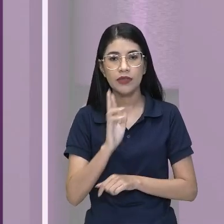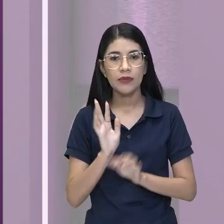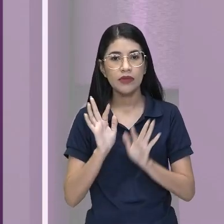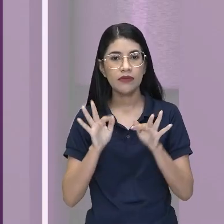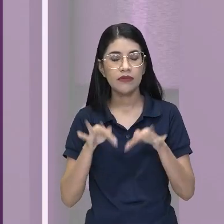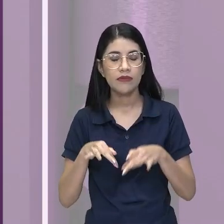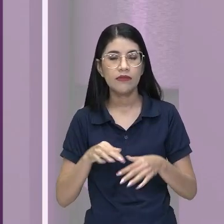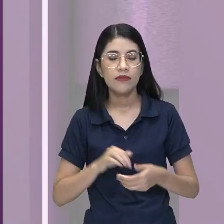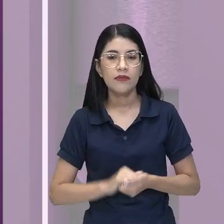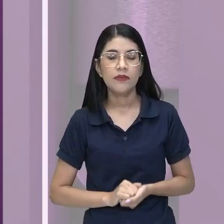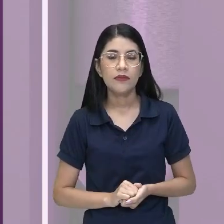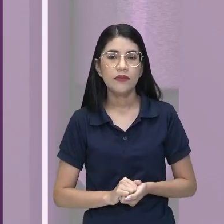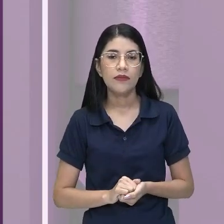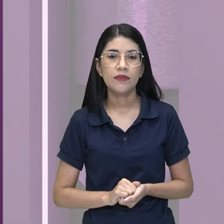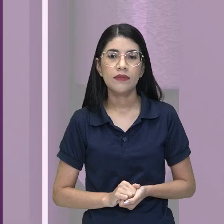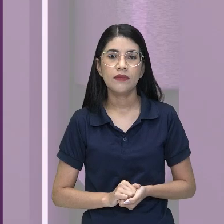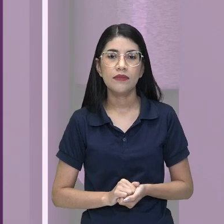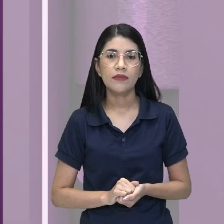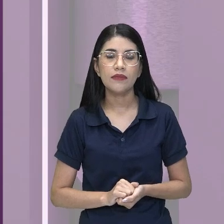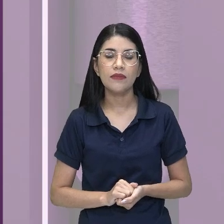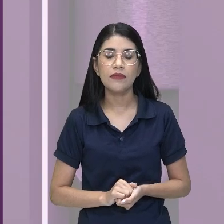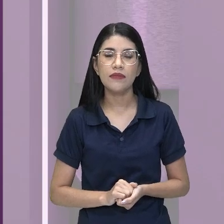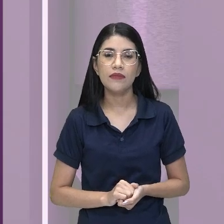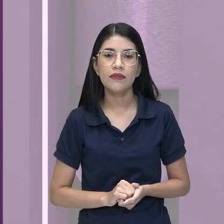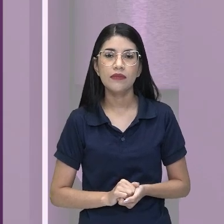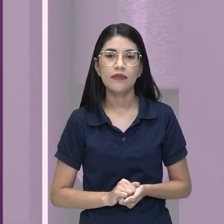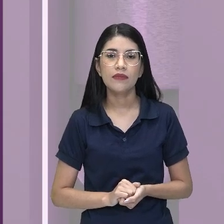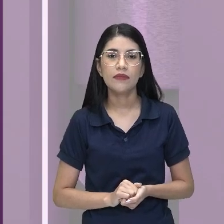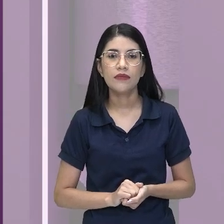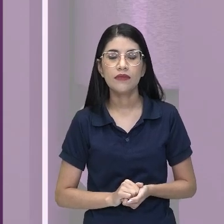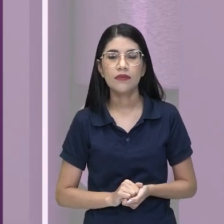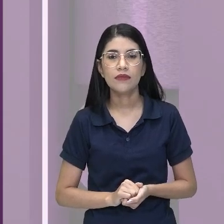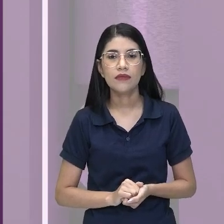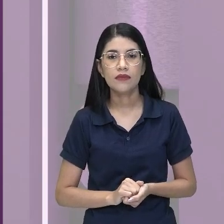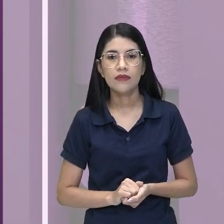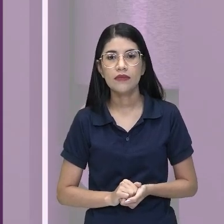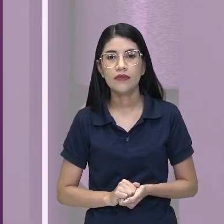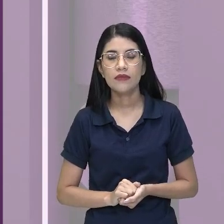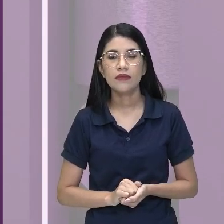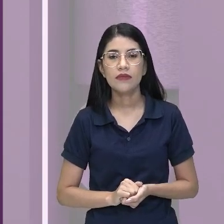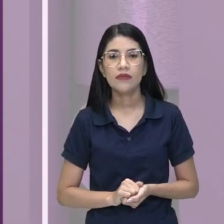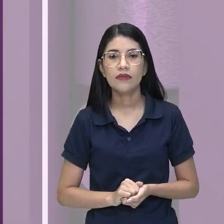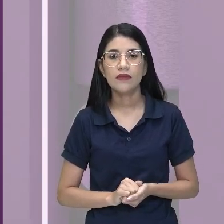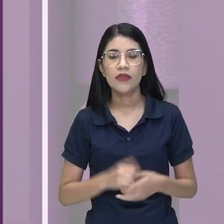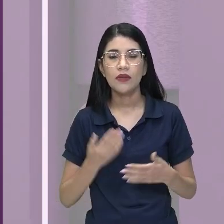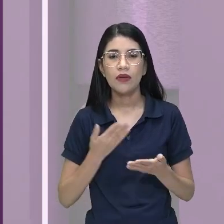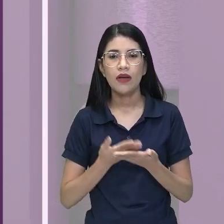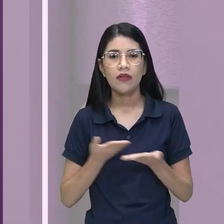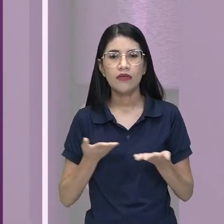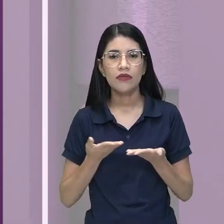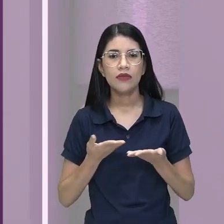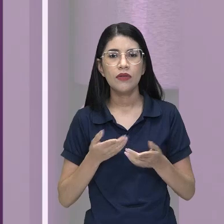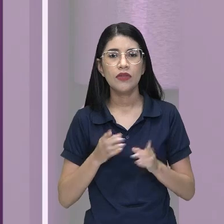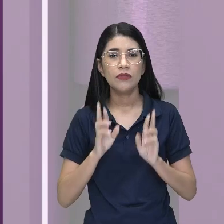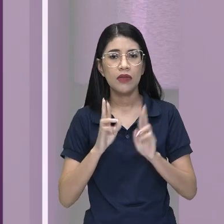resposta ali do problema apresentado. Beleza? Então, pessoal, essa foi a nossa aula de